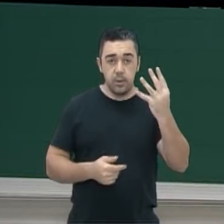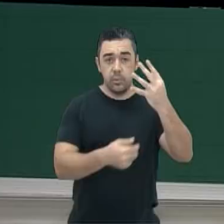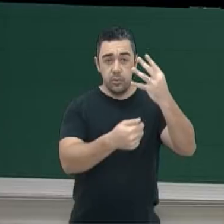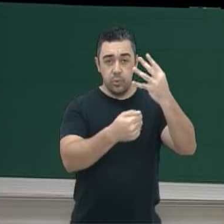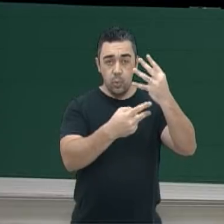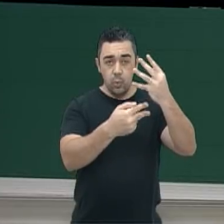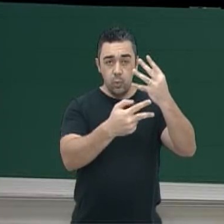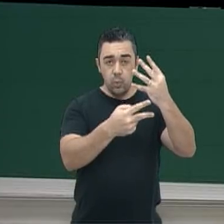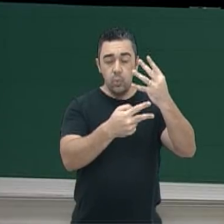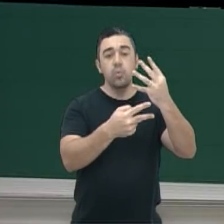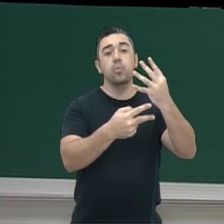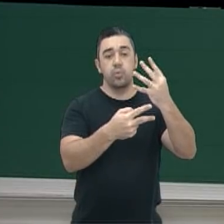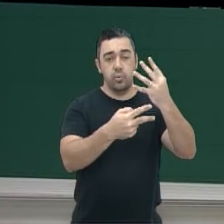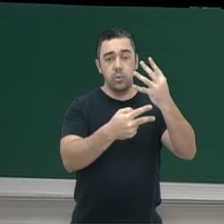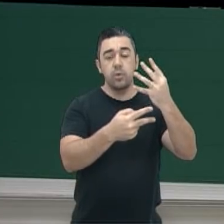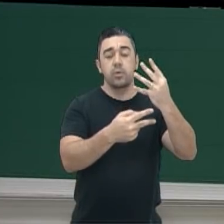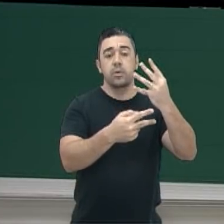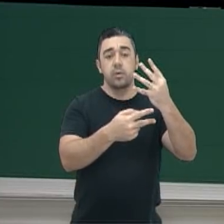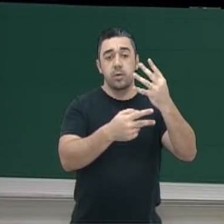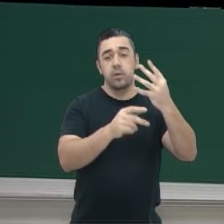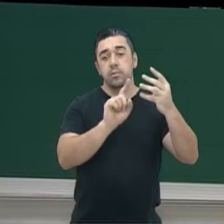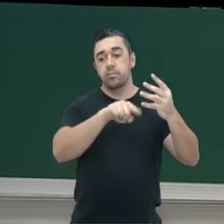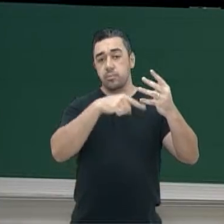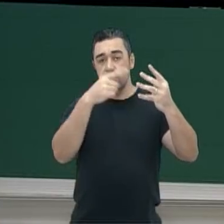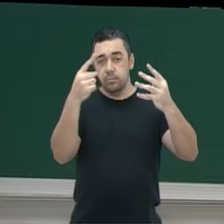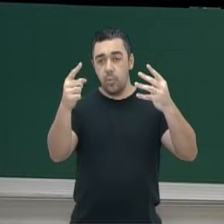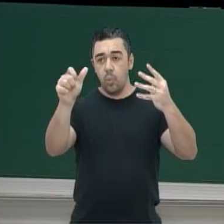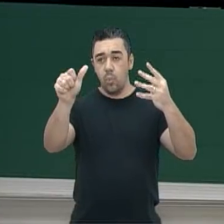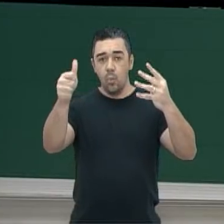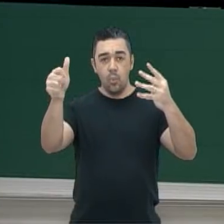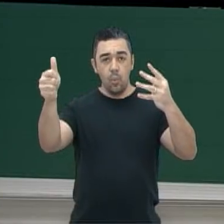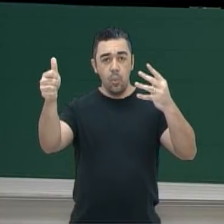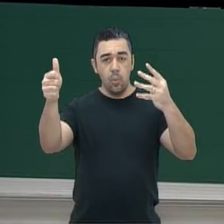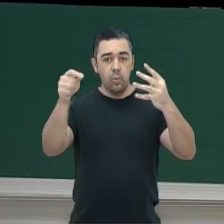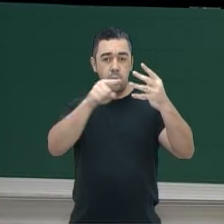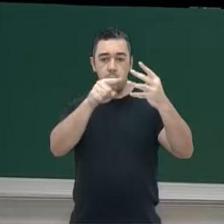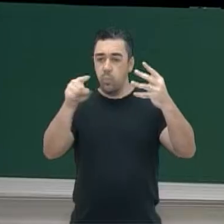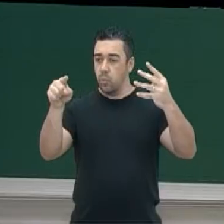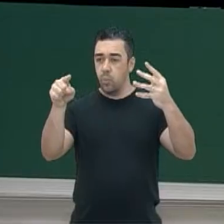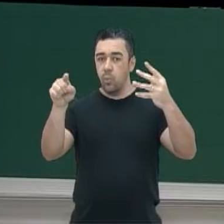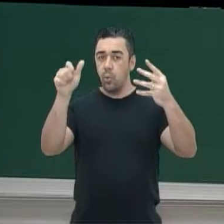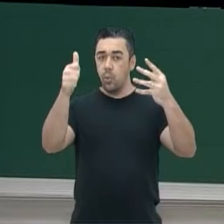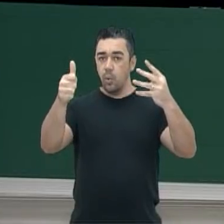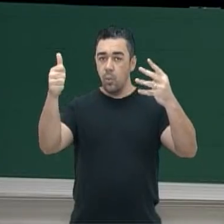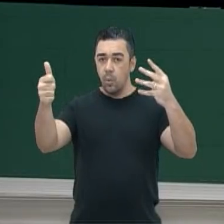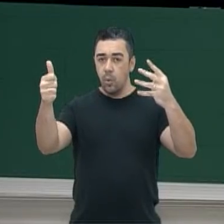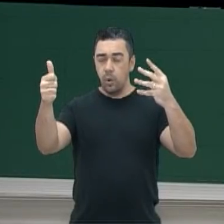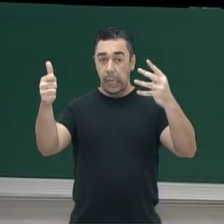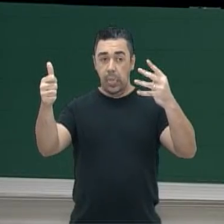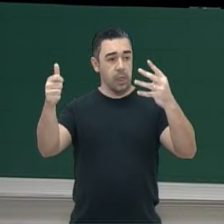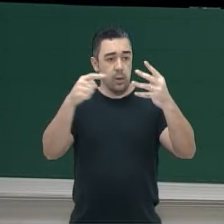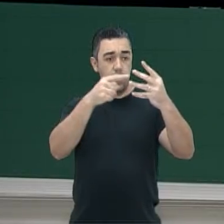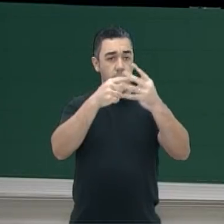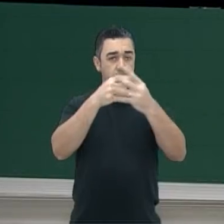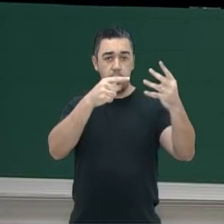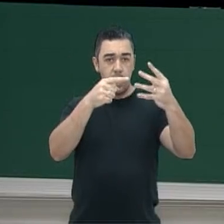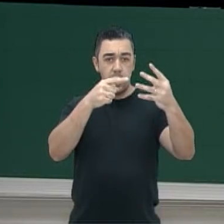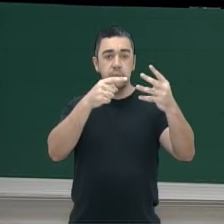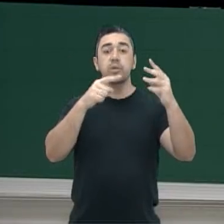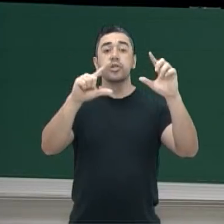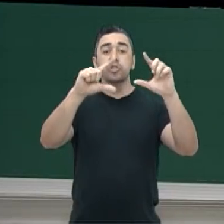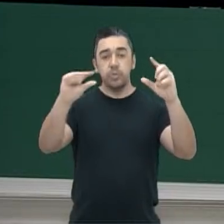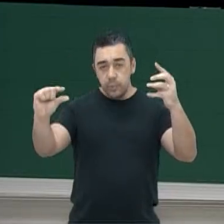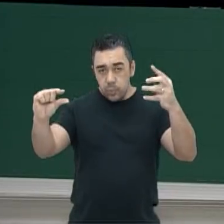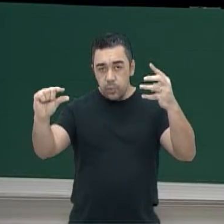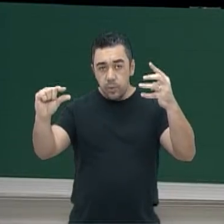dozeavos com o numerador sendo 11. Opa, então agora o numerador não aumentou, ele diminuiu. Então eu vou ter que